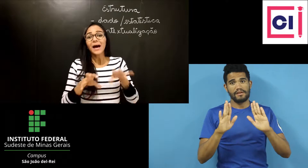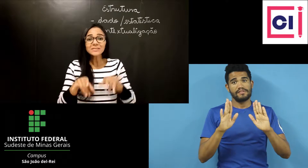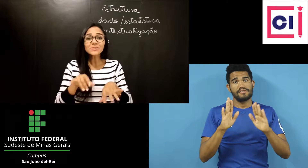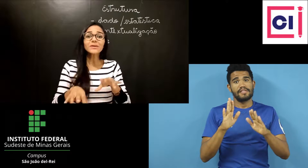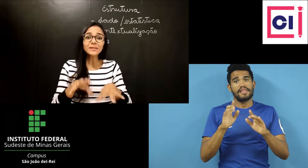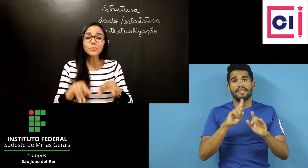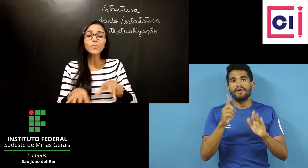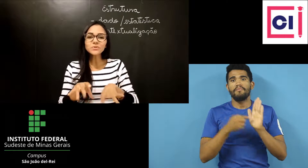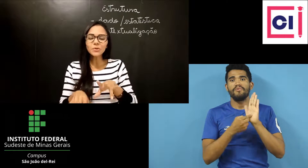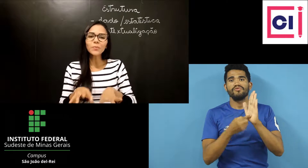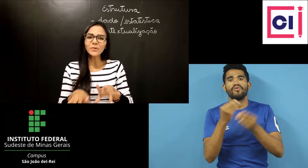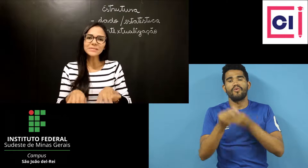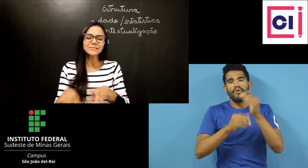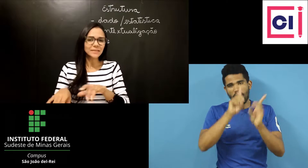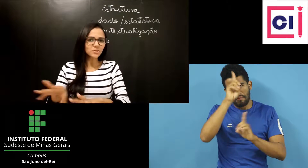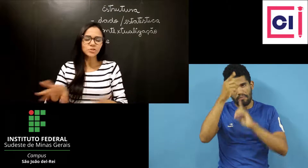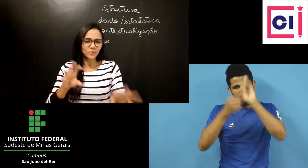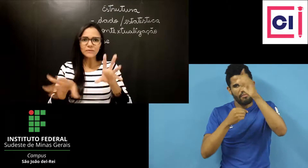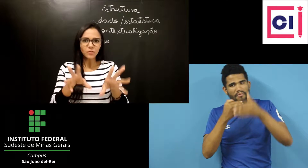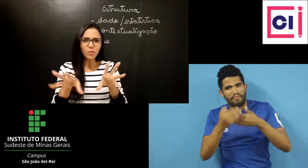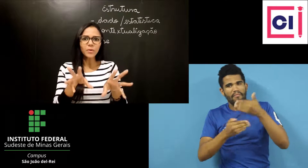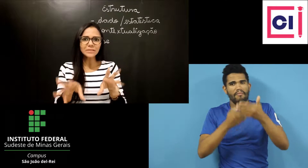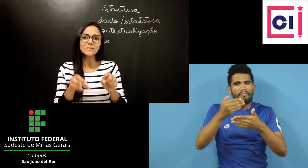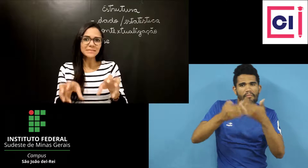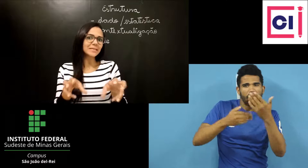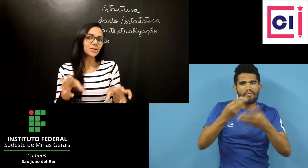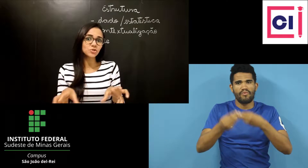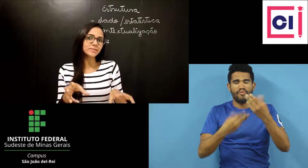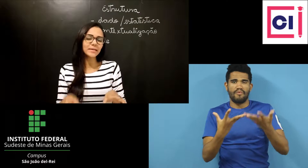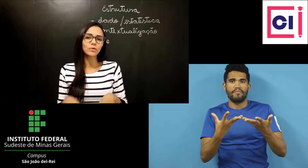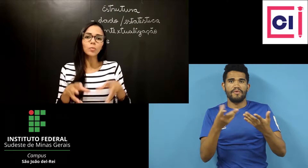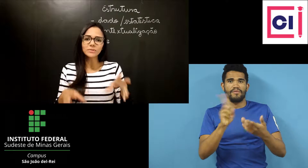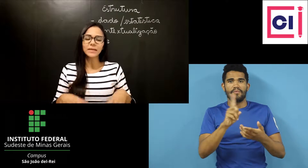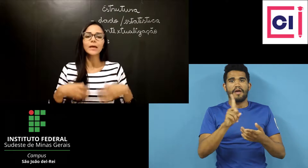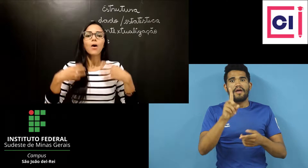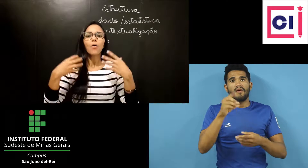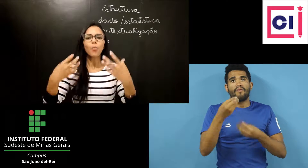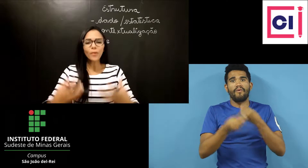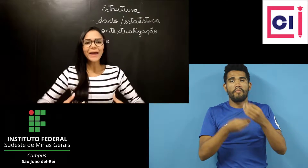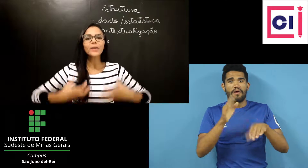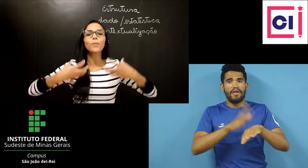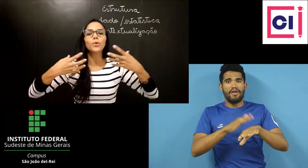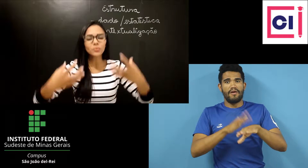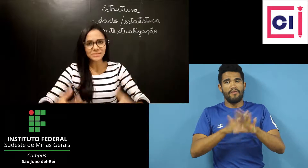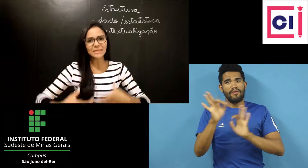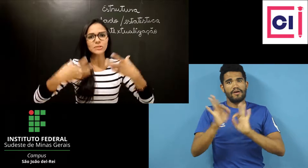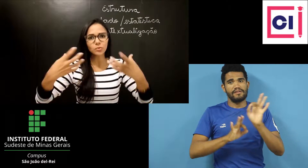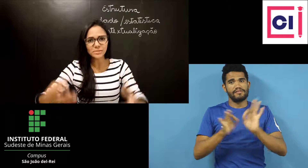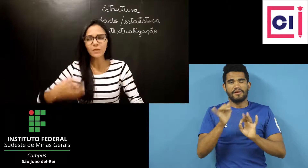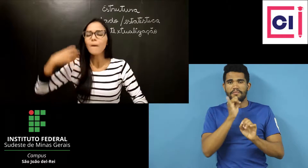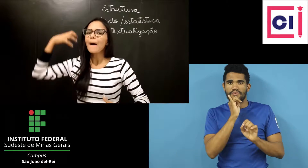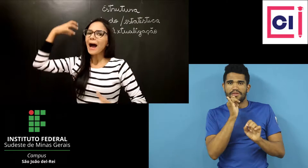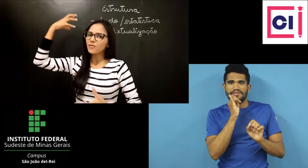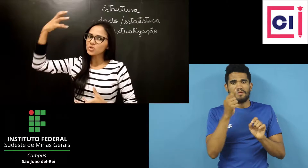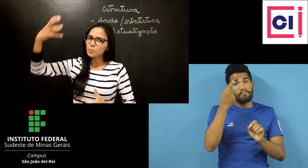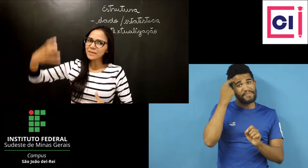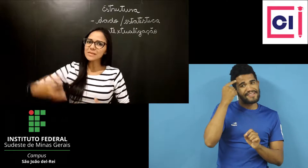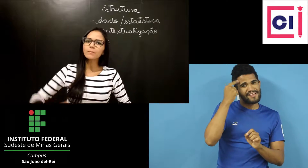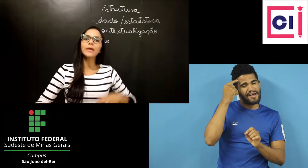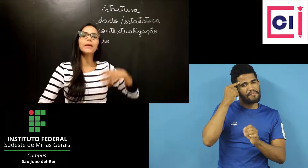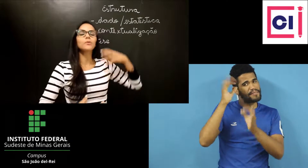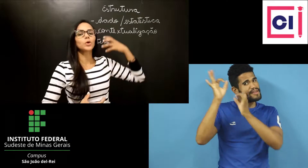verem. A senhora não mostrou o processo criativo. Ela falou alguma coisa assim, mas ela quis dizer que eu não mostrei como é que eu produzi essa introdução. A